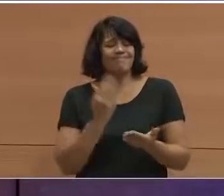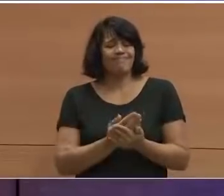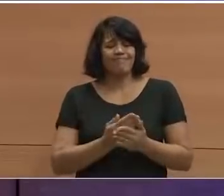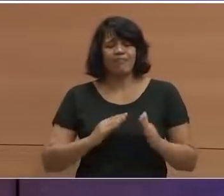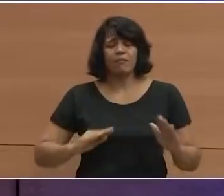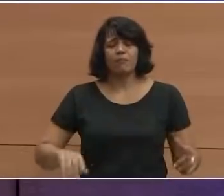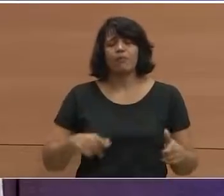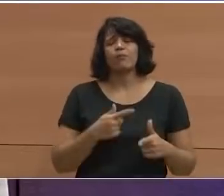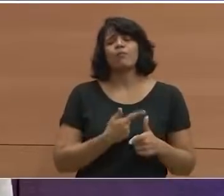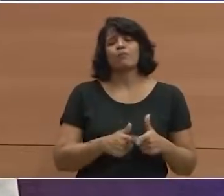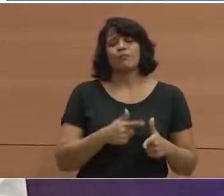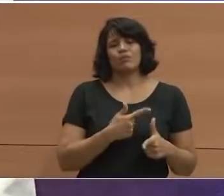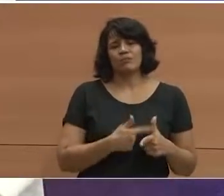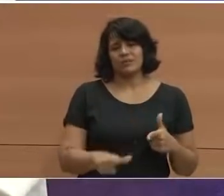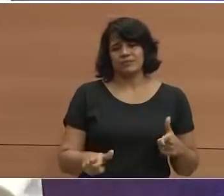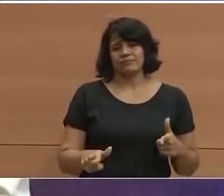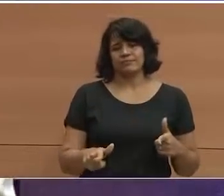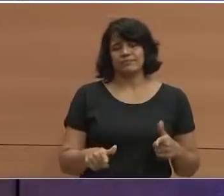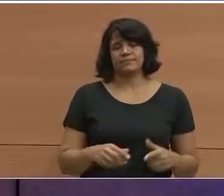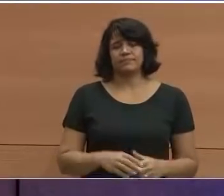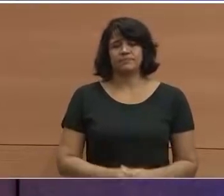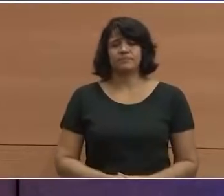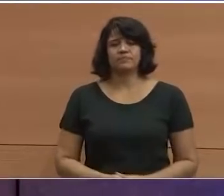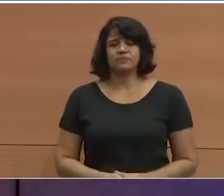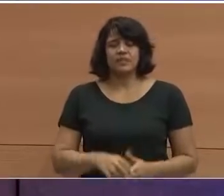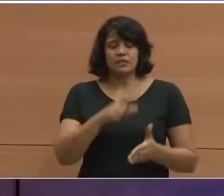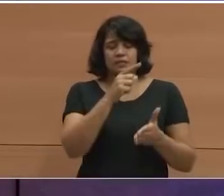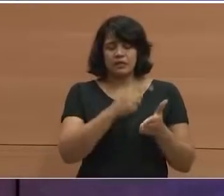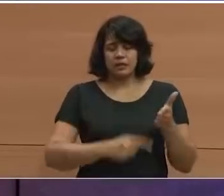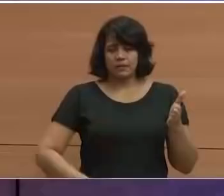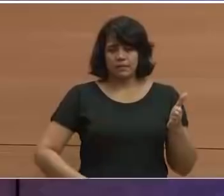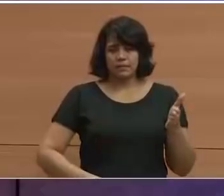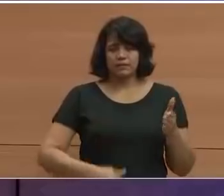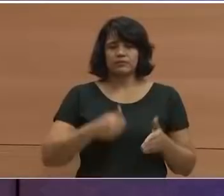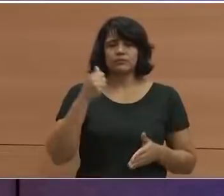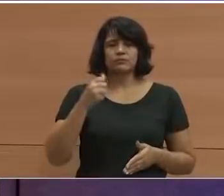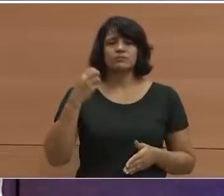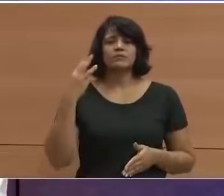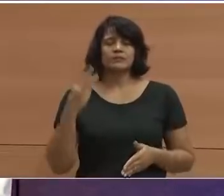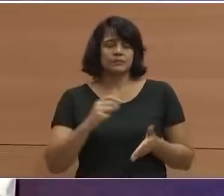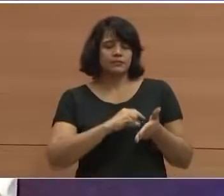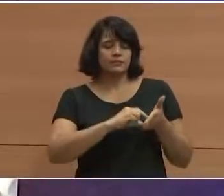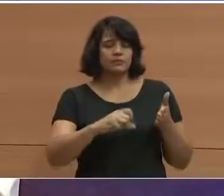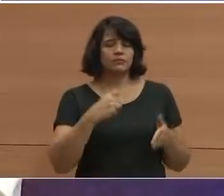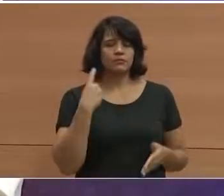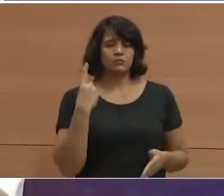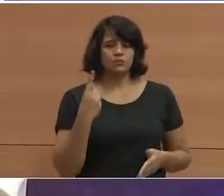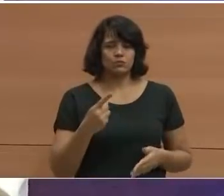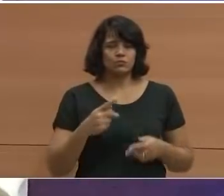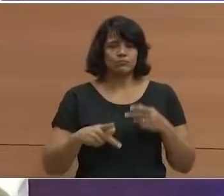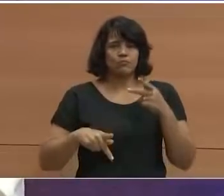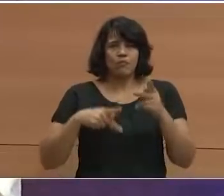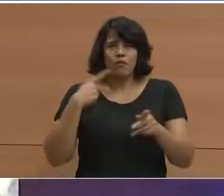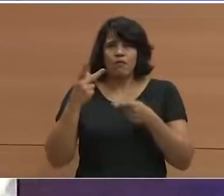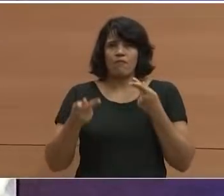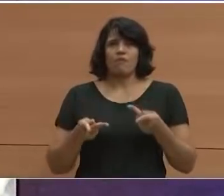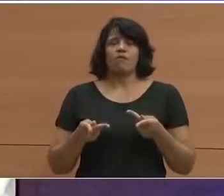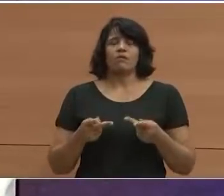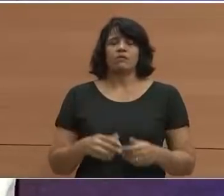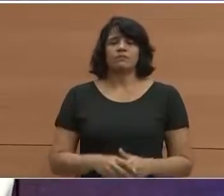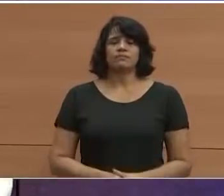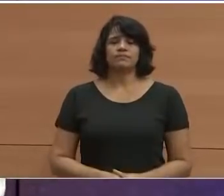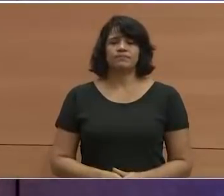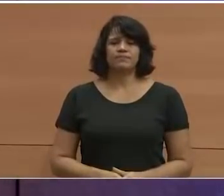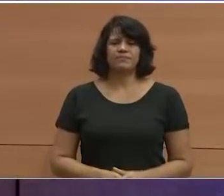Capítulo 13, já no finalzinho de 2 Coríntios, versículo 1, Paulo fala assim: esta é